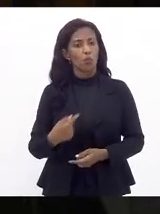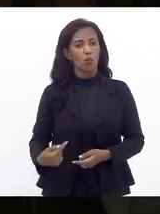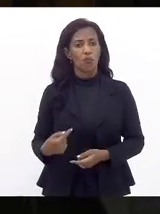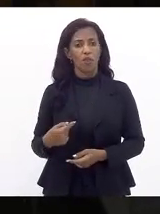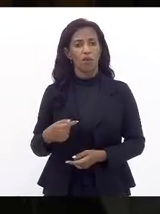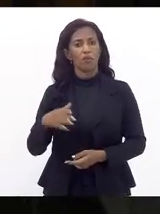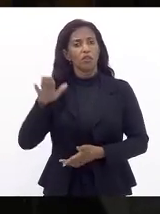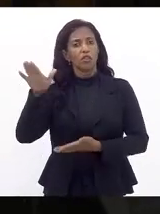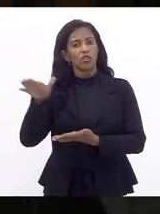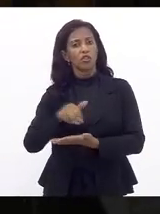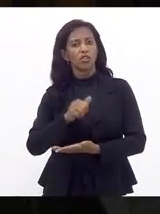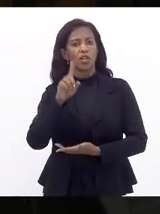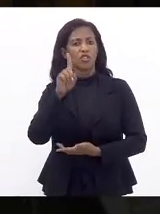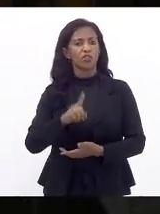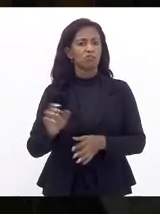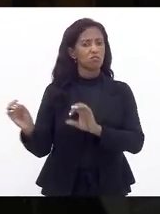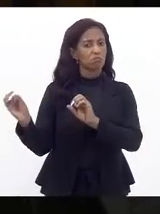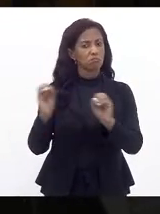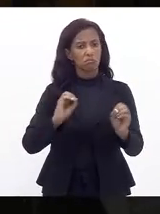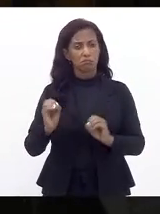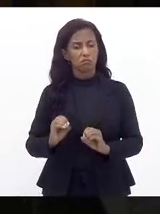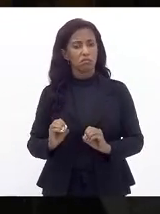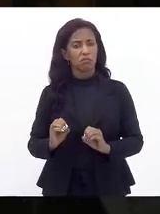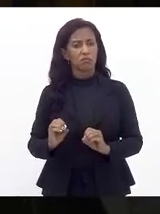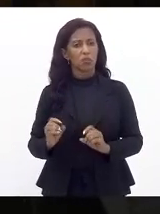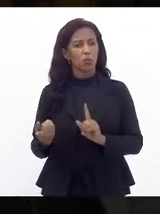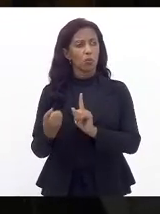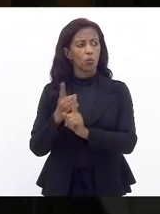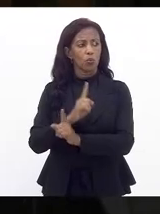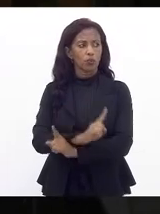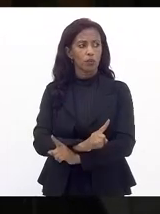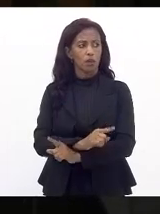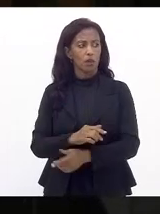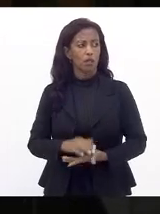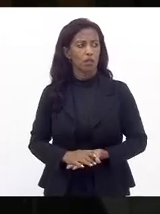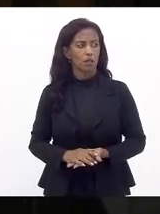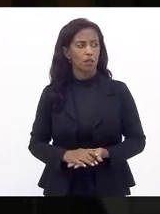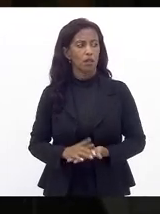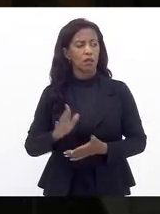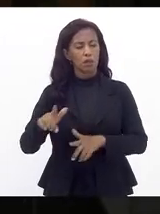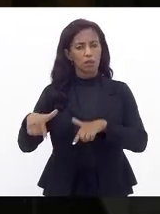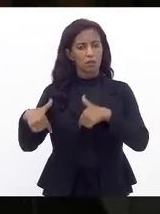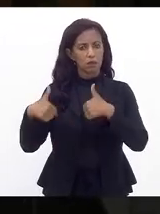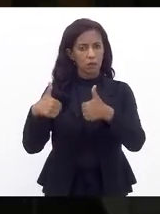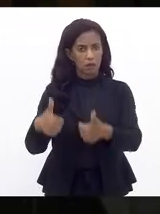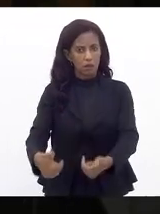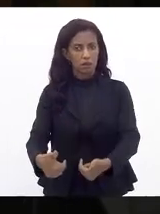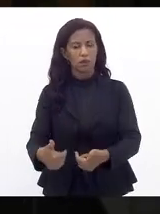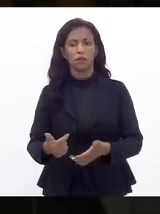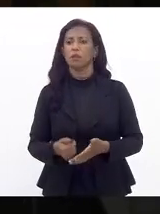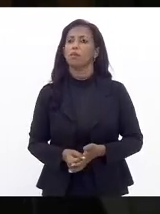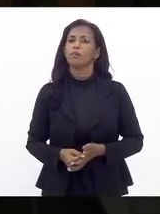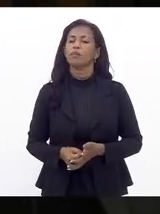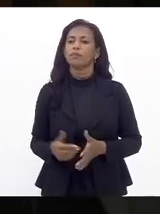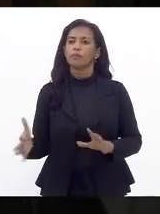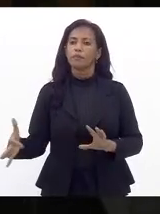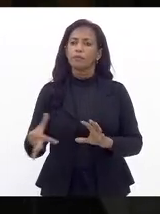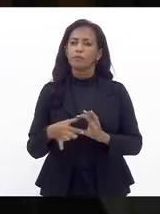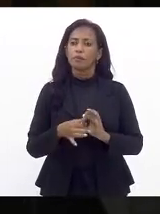tirar direitos de ninguém. Ao contrário, a gente está, através dessa ação conjugada, dessa ação